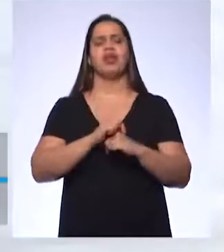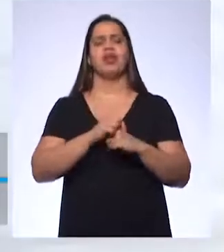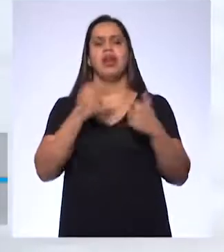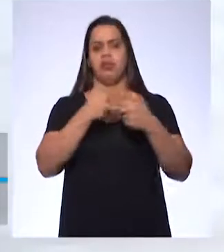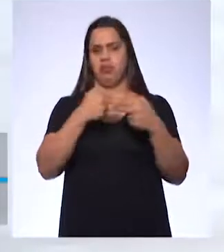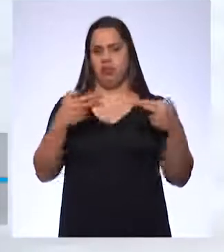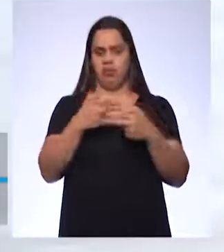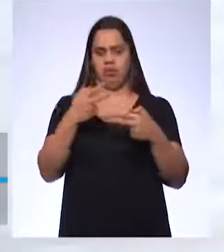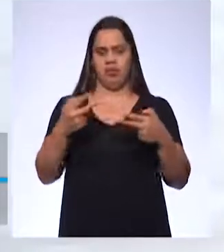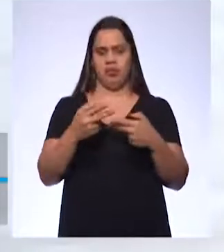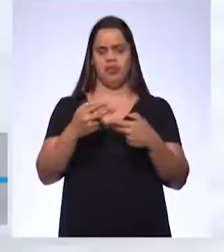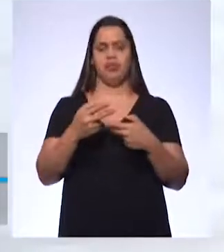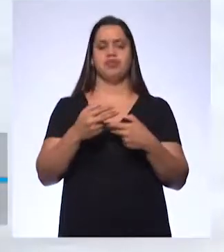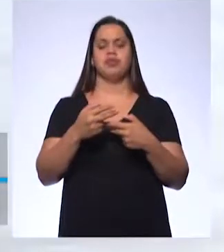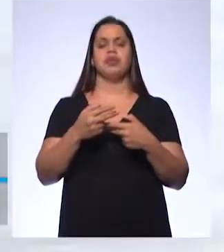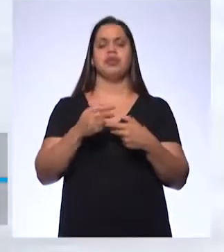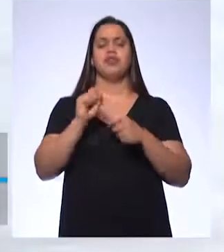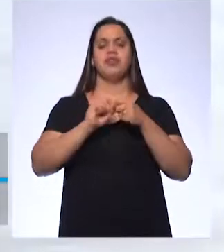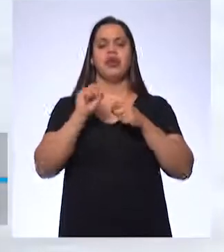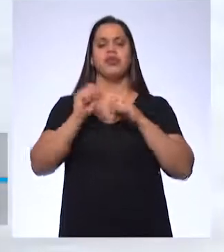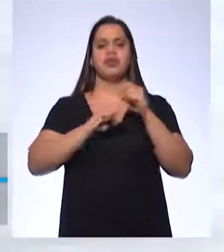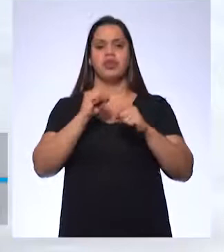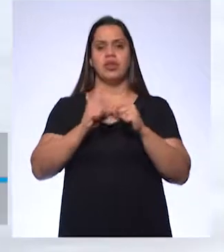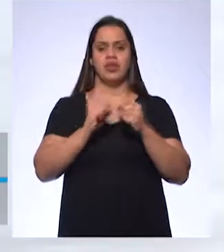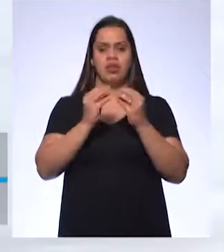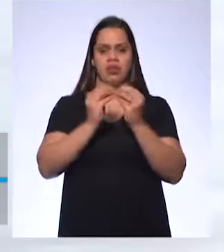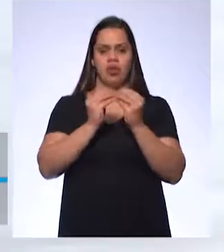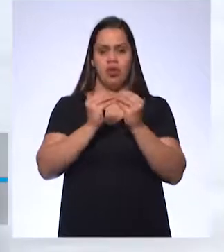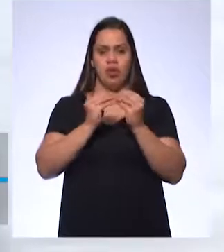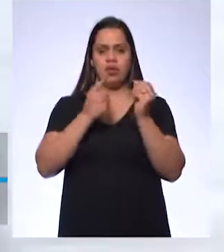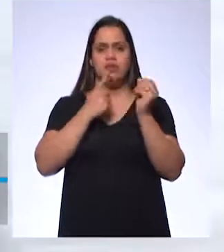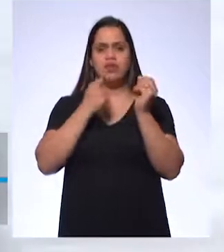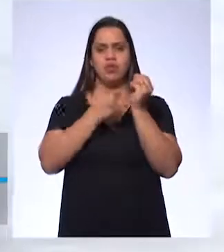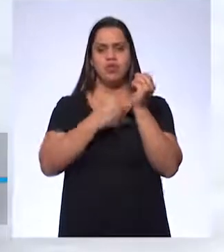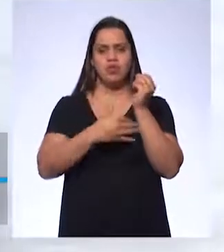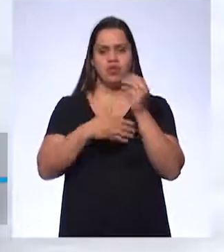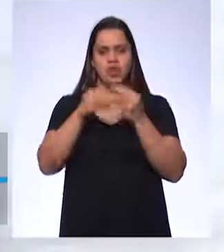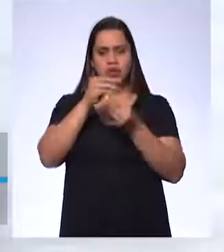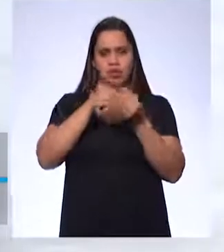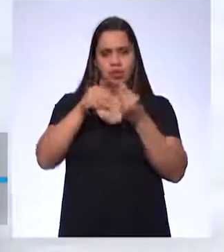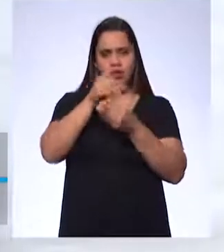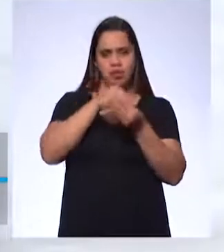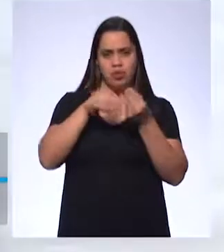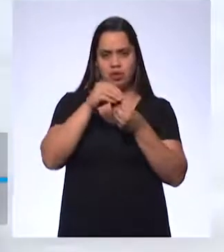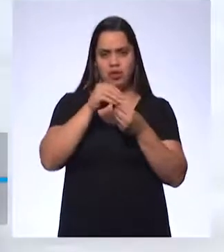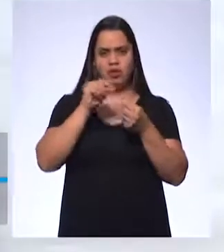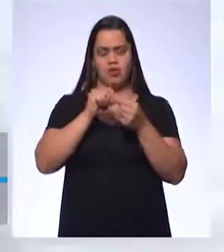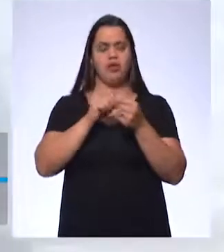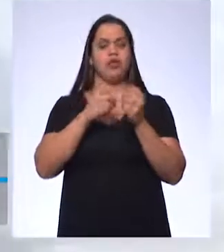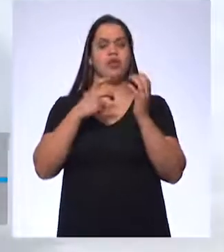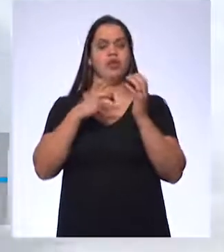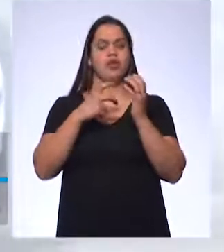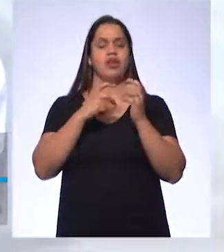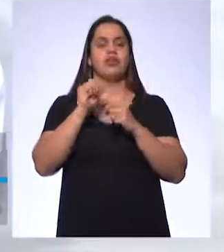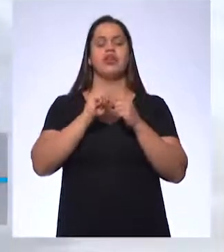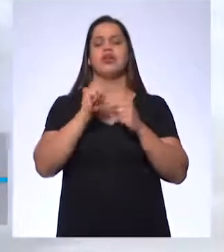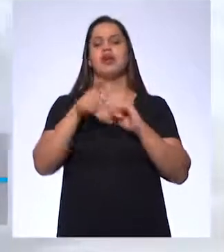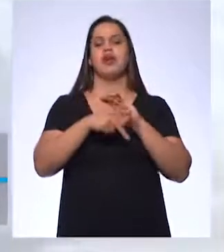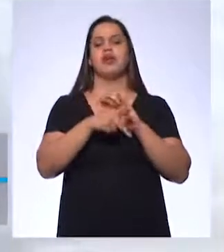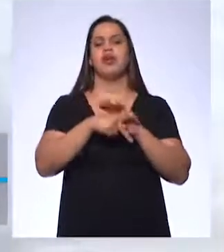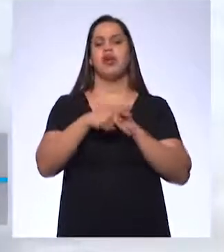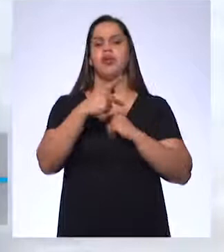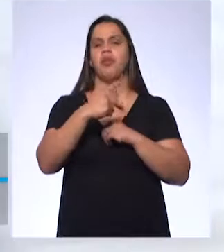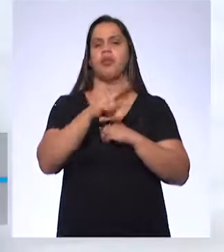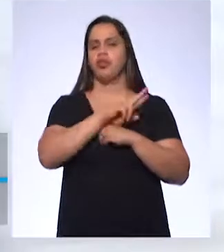na saliva dele que vai dar uma diluída no sangue. Então, ele injeta... né, a gente chama de probóscide,